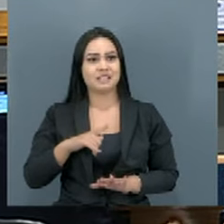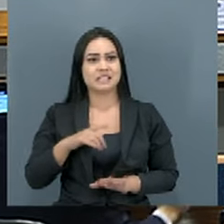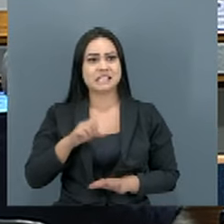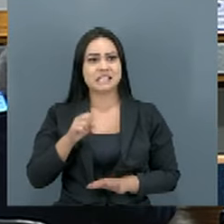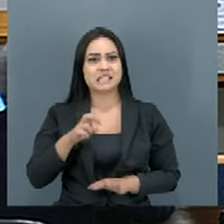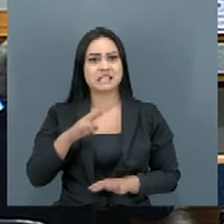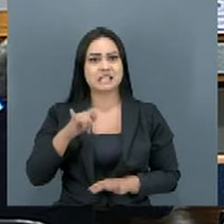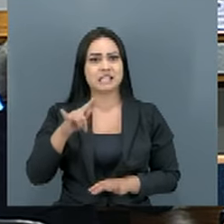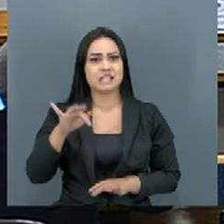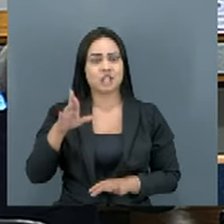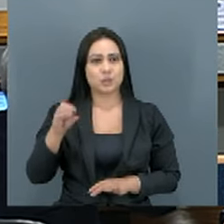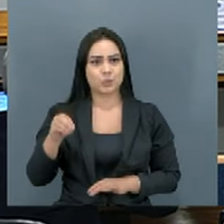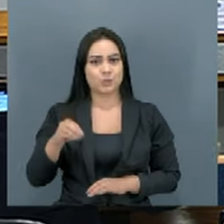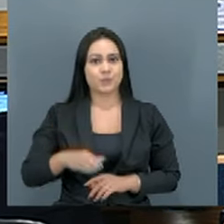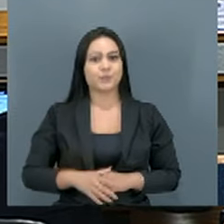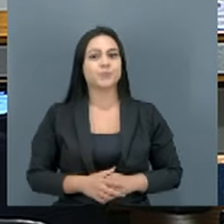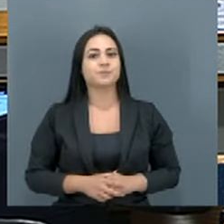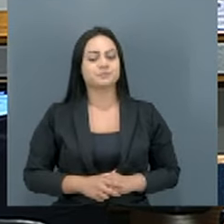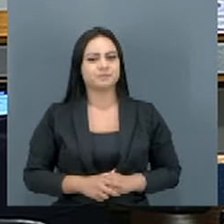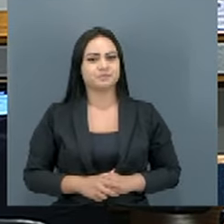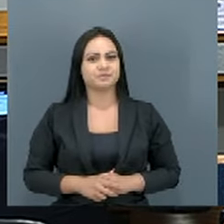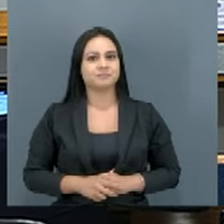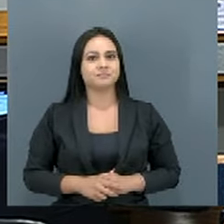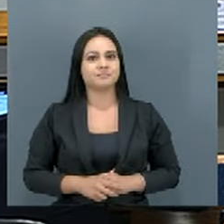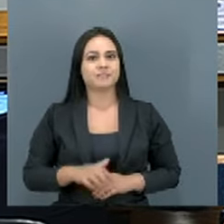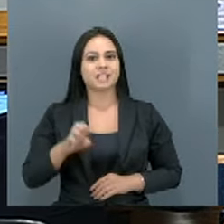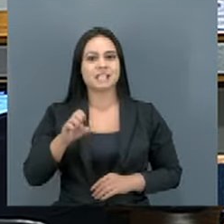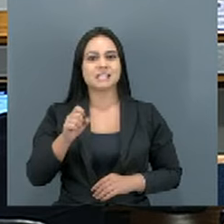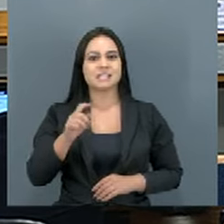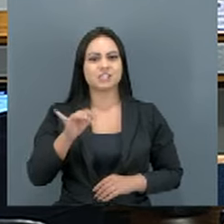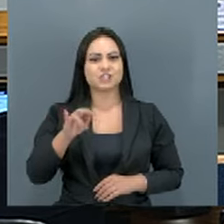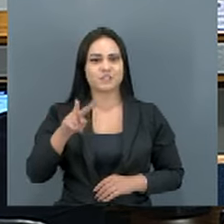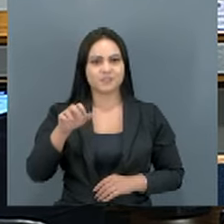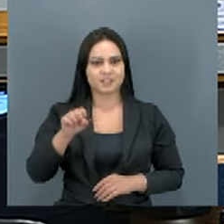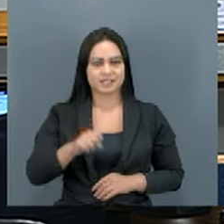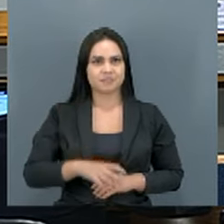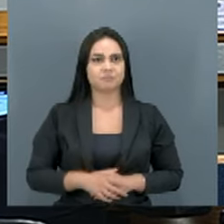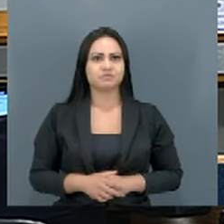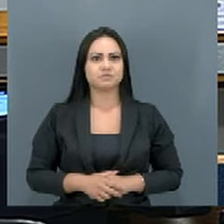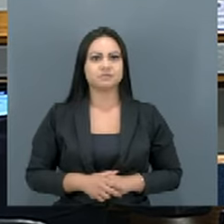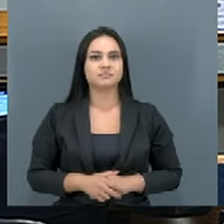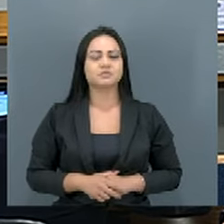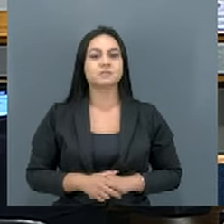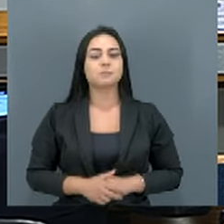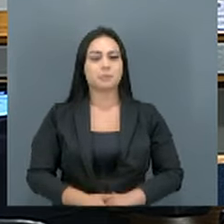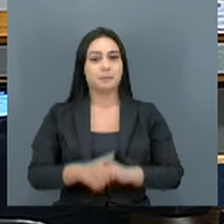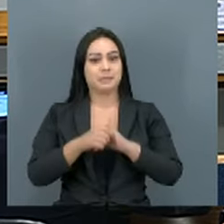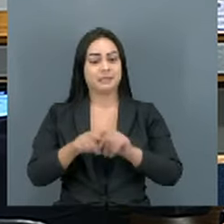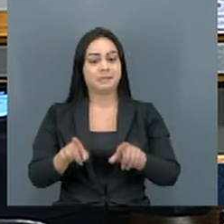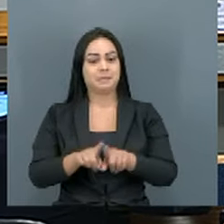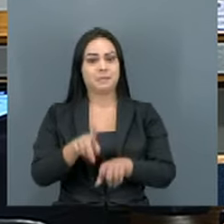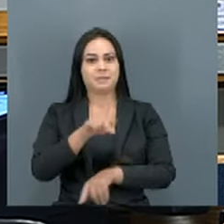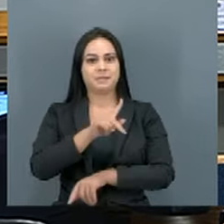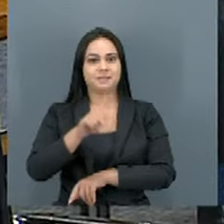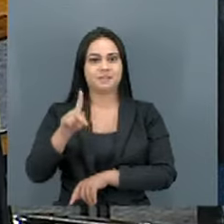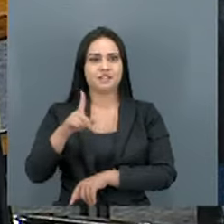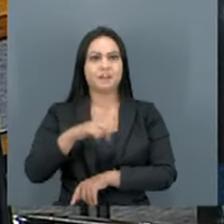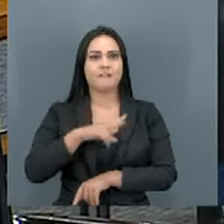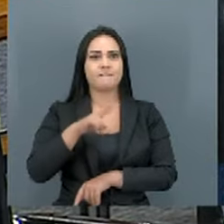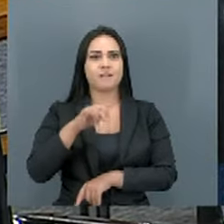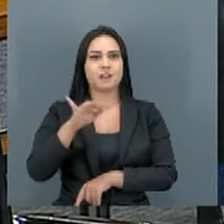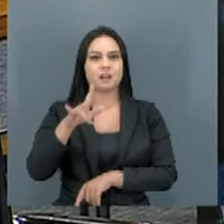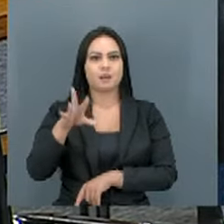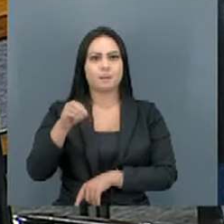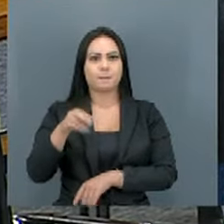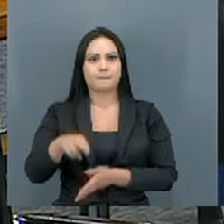lá. É, seringueiro Stevenson. Cumprimentar aqui o nosso presidente Plínio Valério,